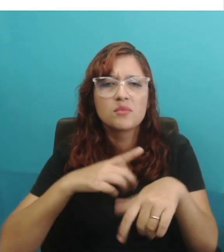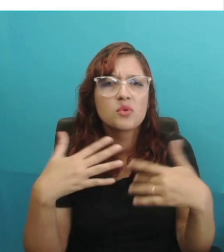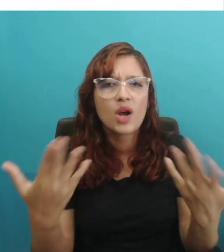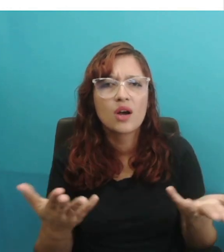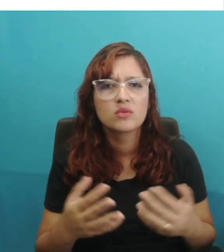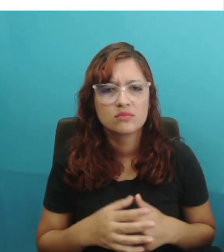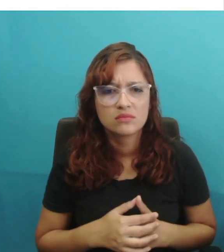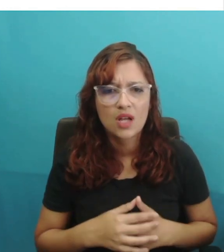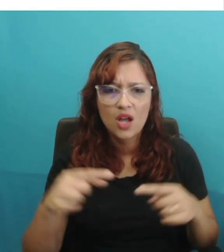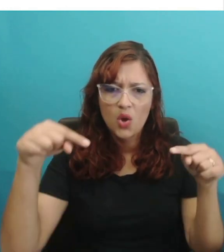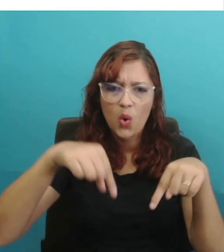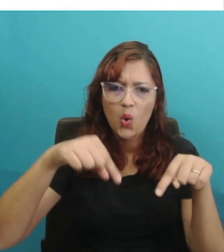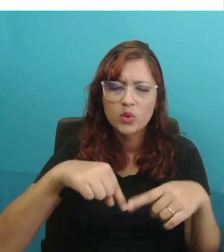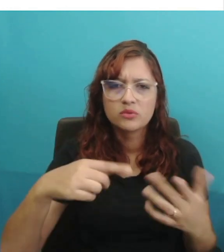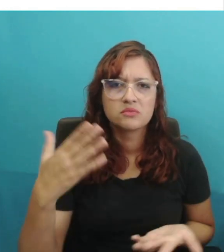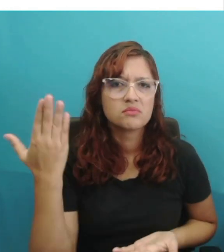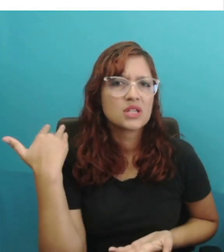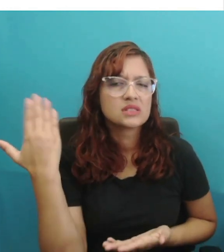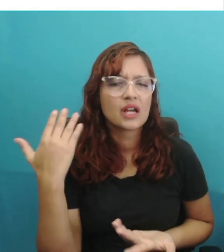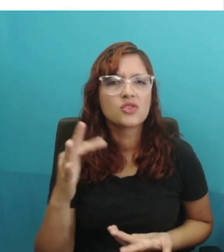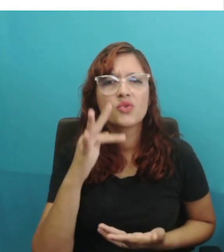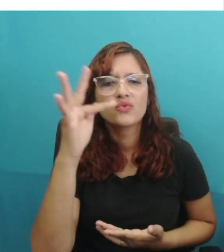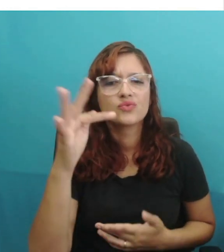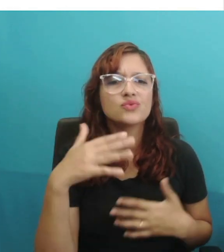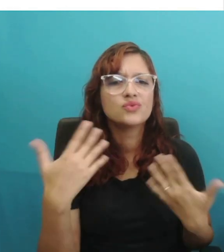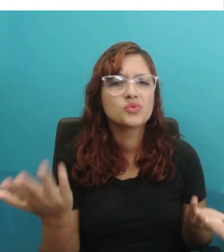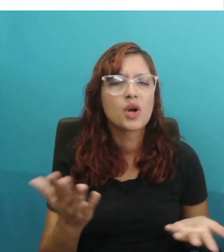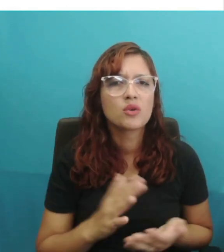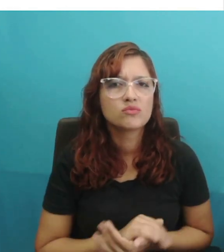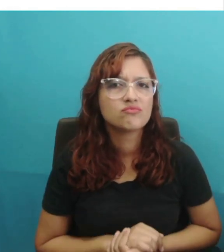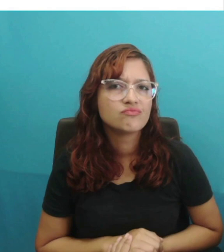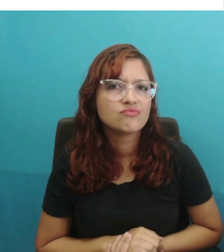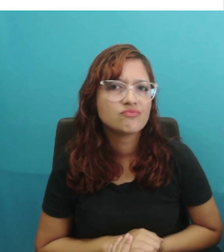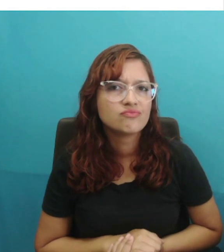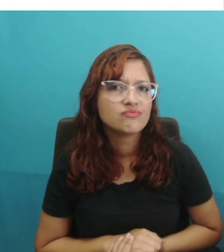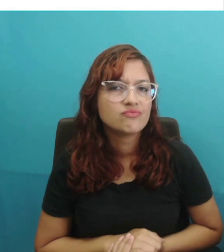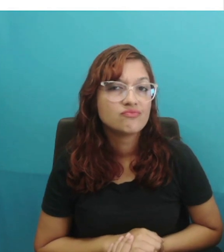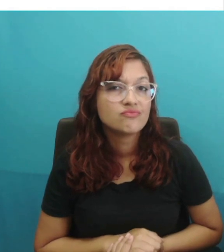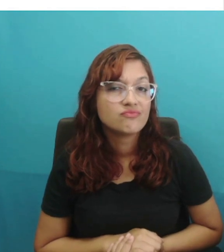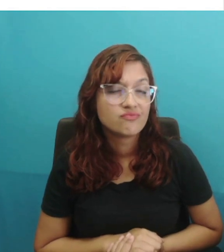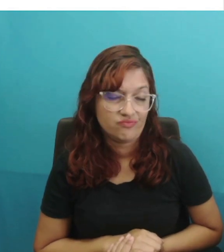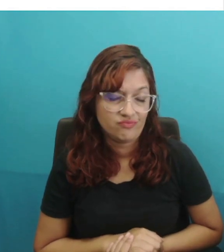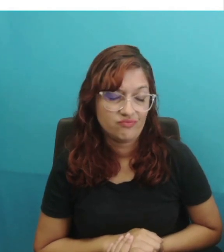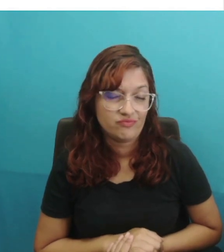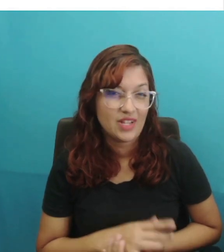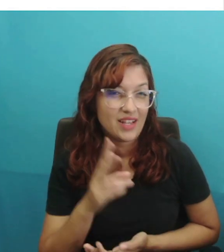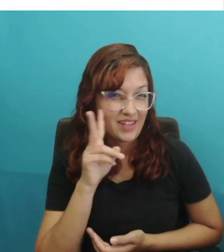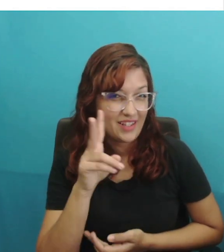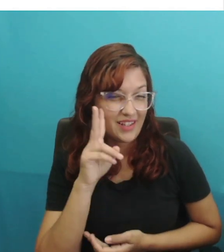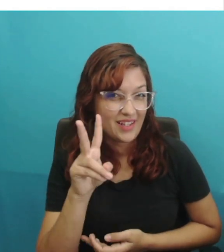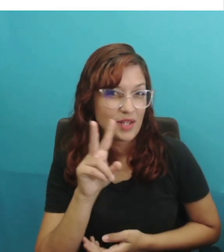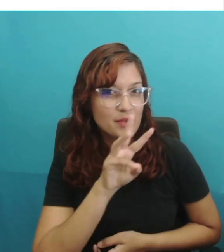Então, o verbo corro está em que tempo? Está no presente, passado, futuro, qual?